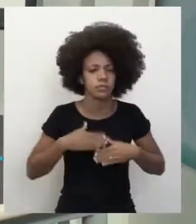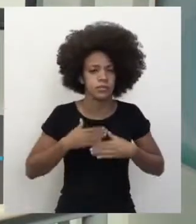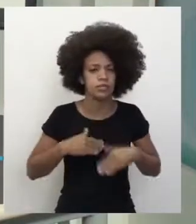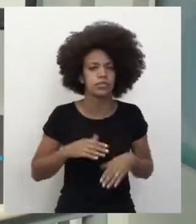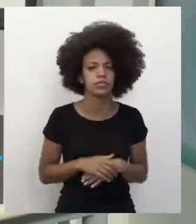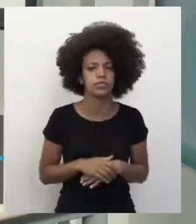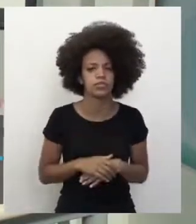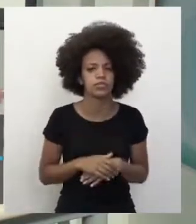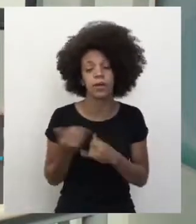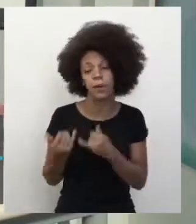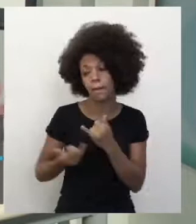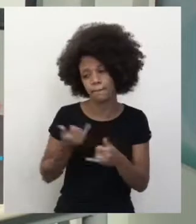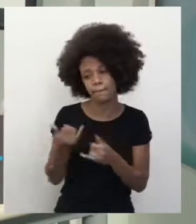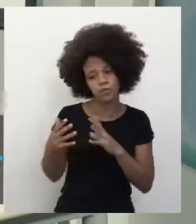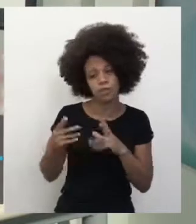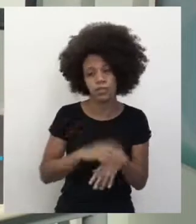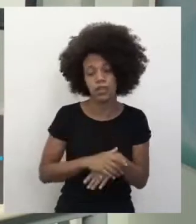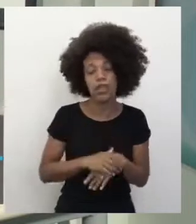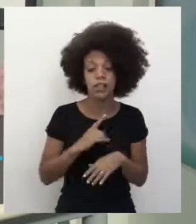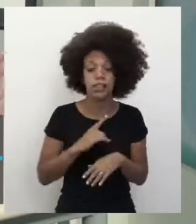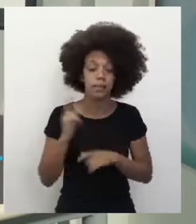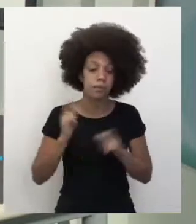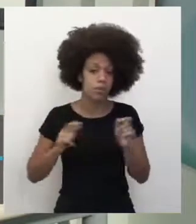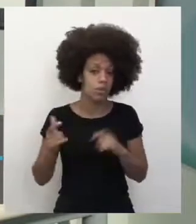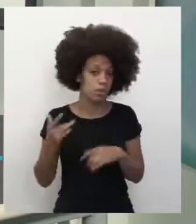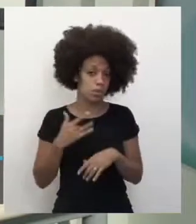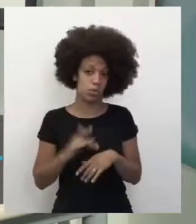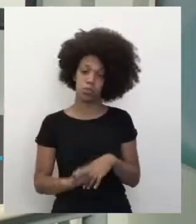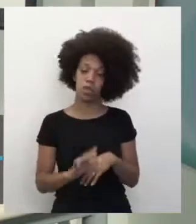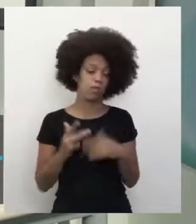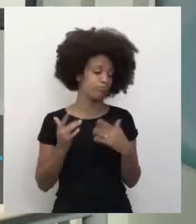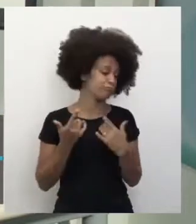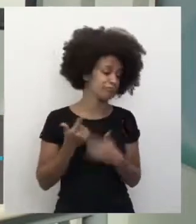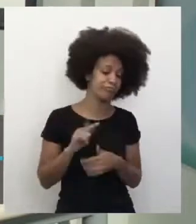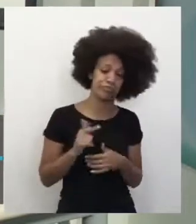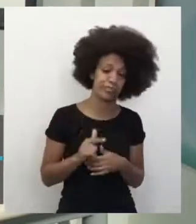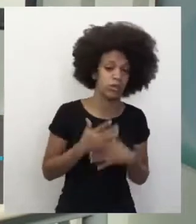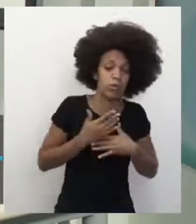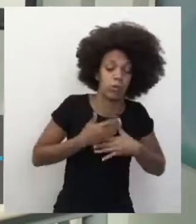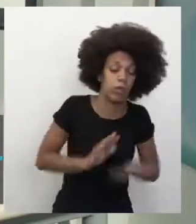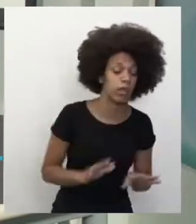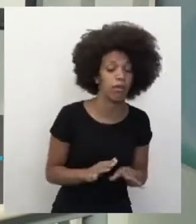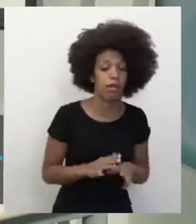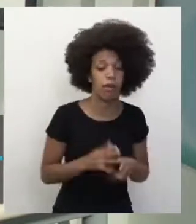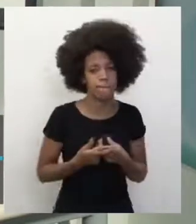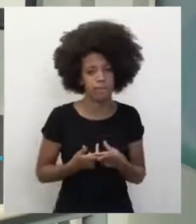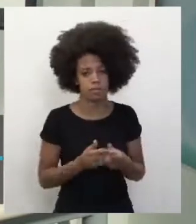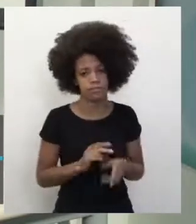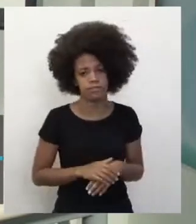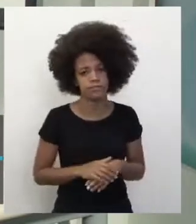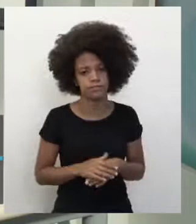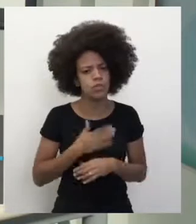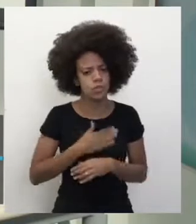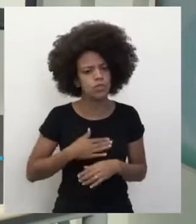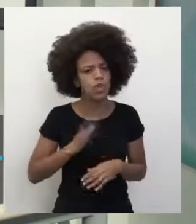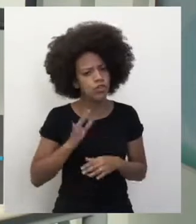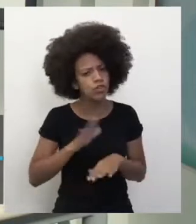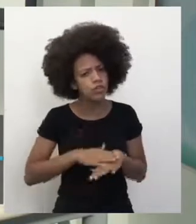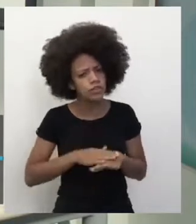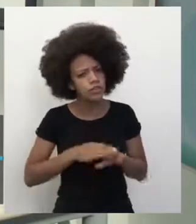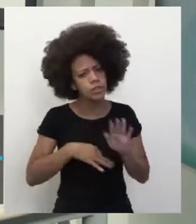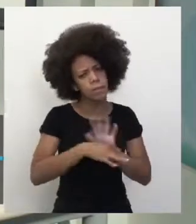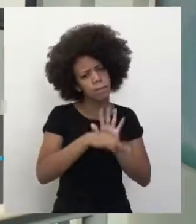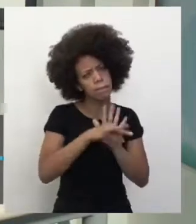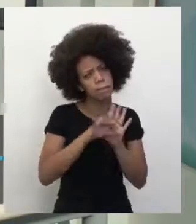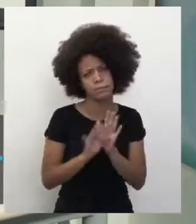tranquilidade. Eu brinco, não é para todo mundo, que tem gente que não tem paciência nenhuma, né, Pro? Não tem. Eu já fiz bastante mosaico também, mas não foi